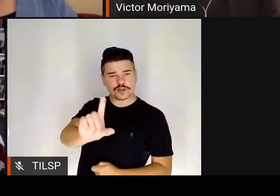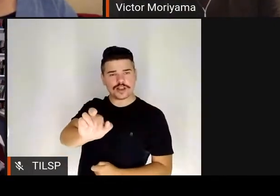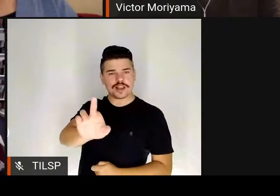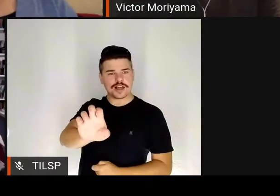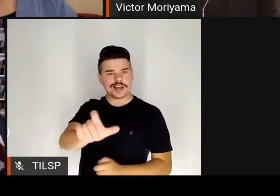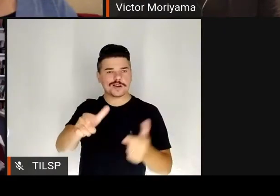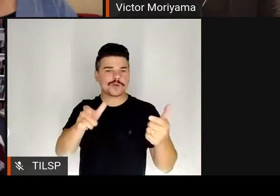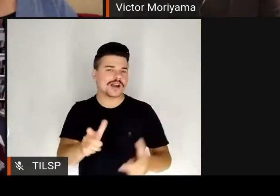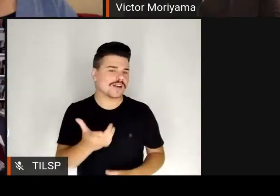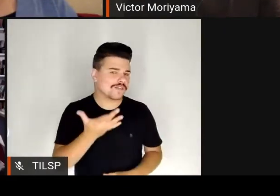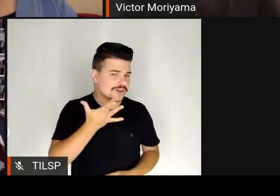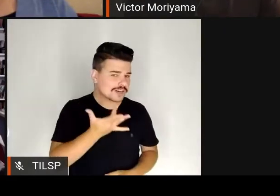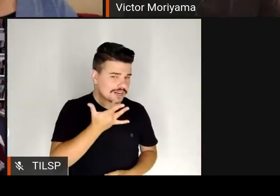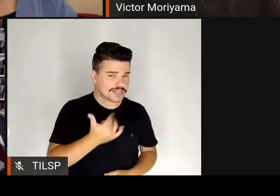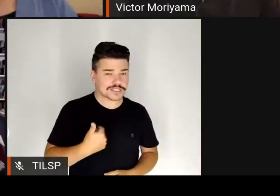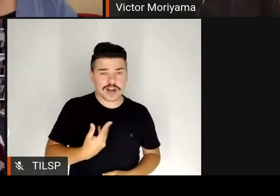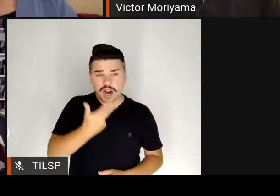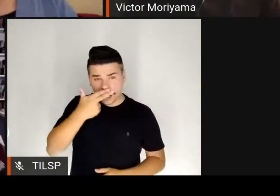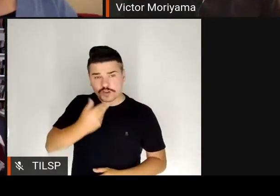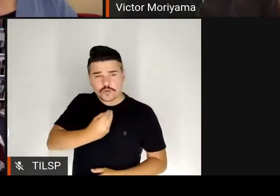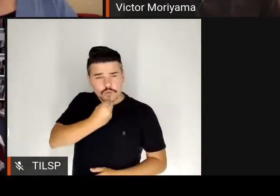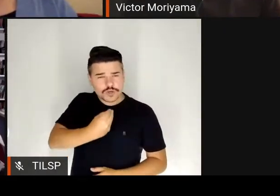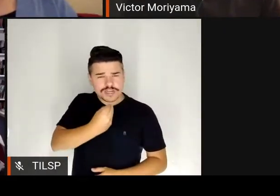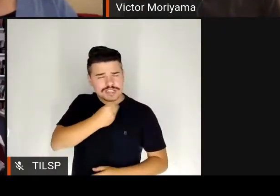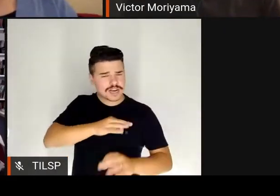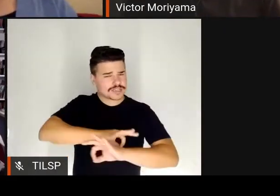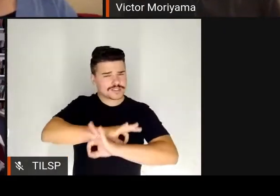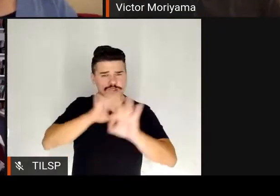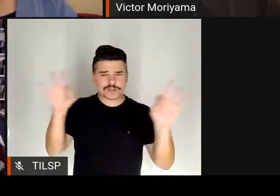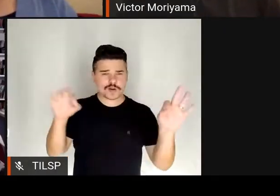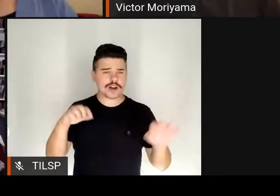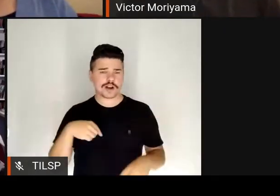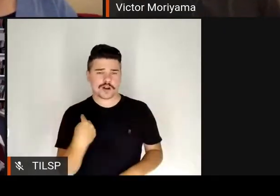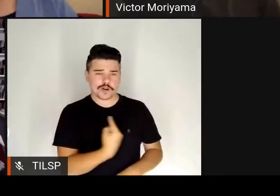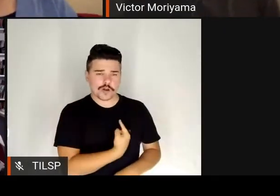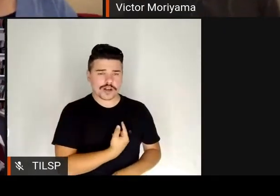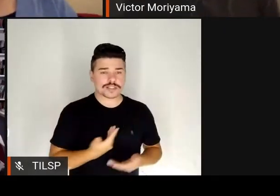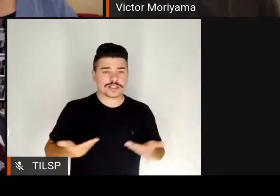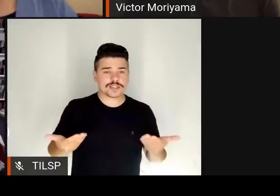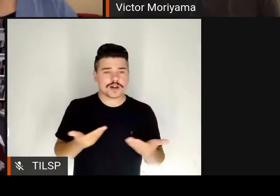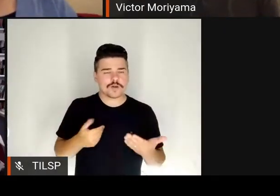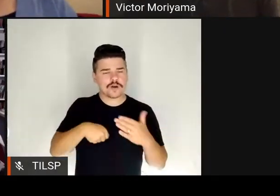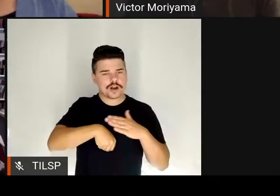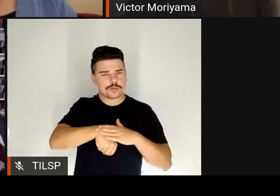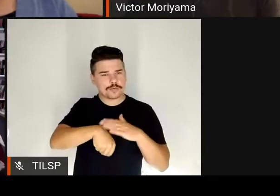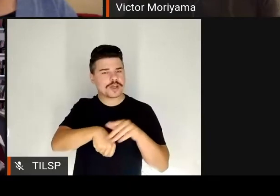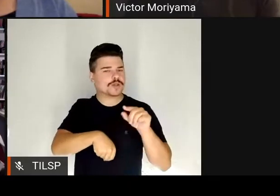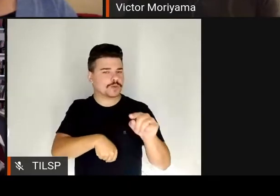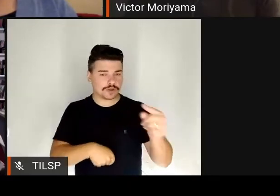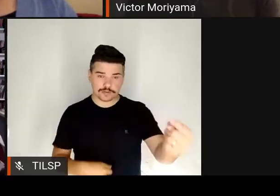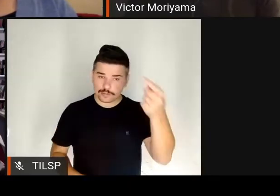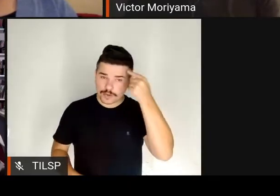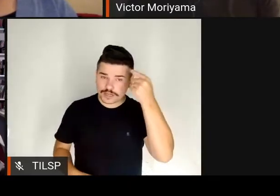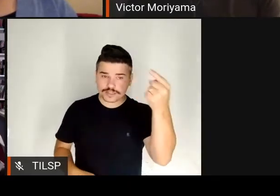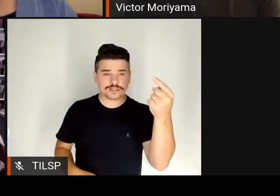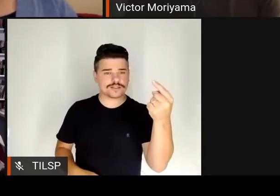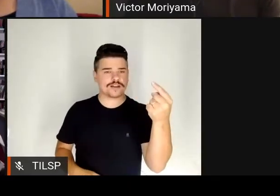que é uma oportunidade, quer dizer, que nós temos de alguma maneira, pensar questões